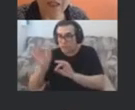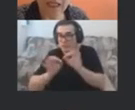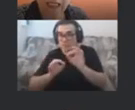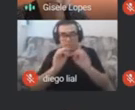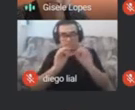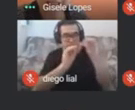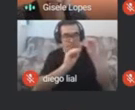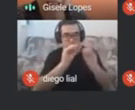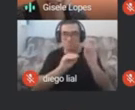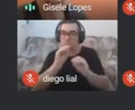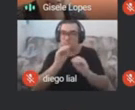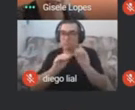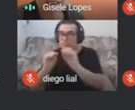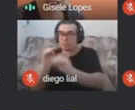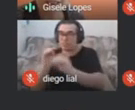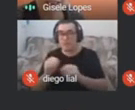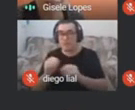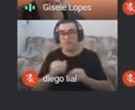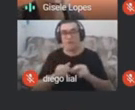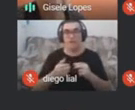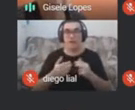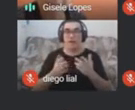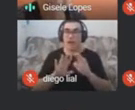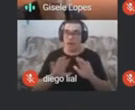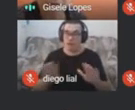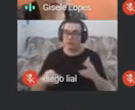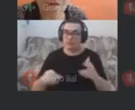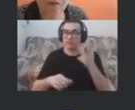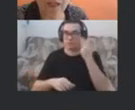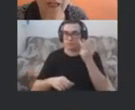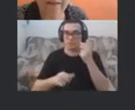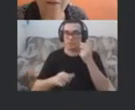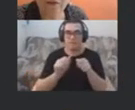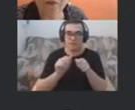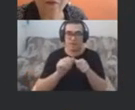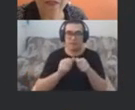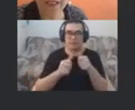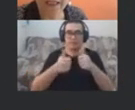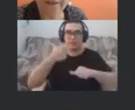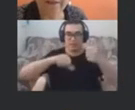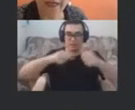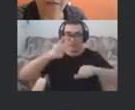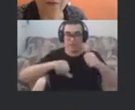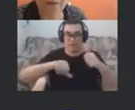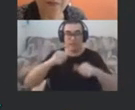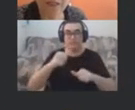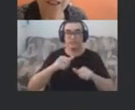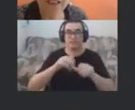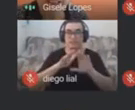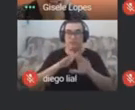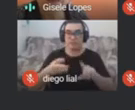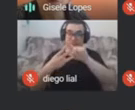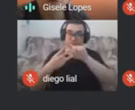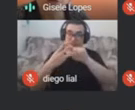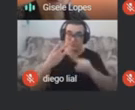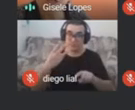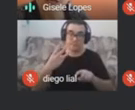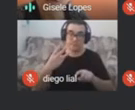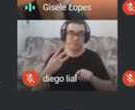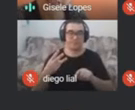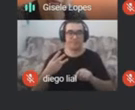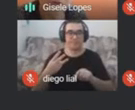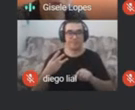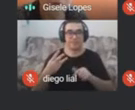nós fazemos análise em triplicata, né? Aqui nós fizemos 3 injeções de cada extrato. Então,